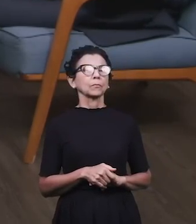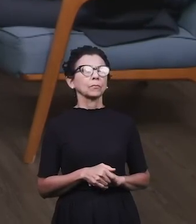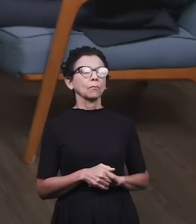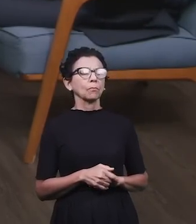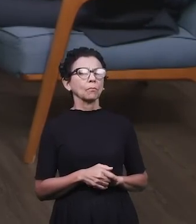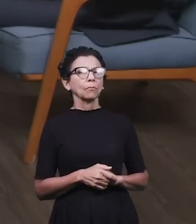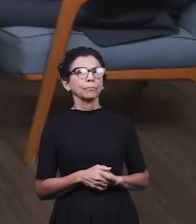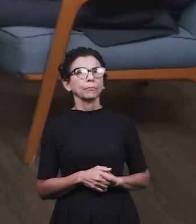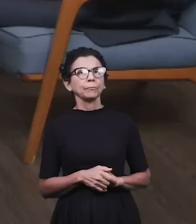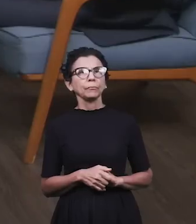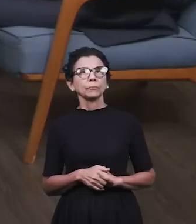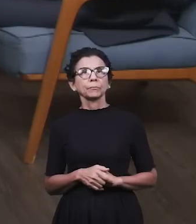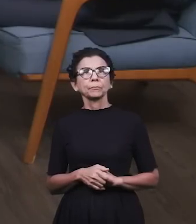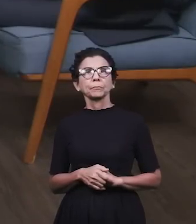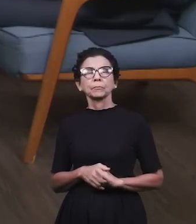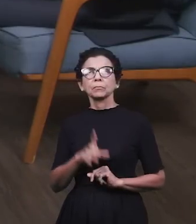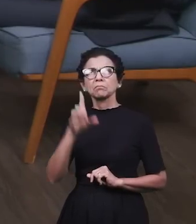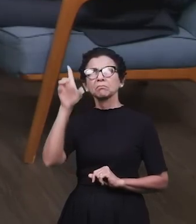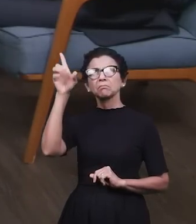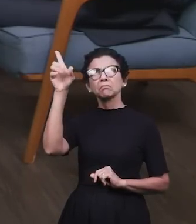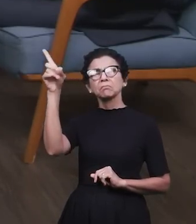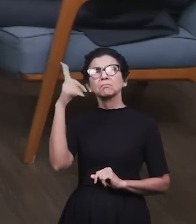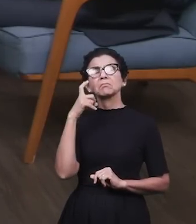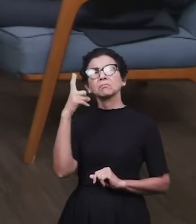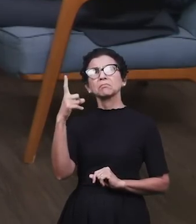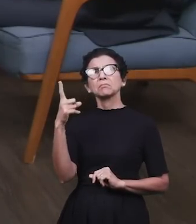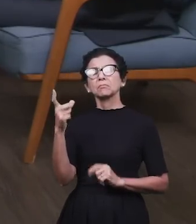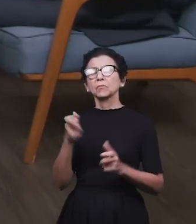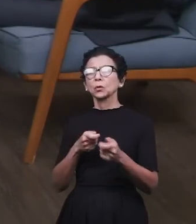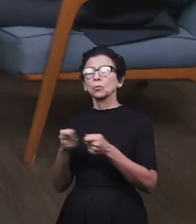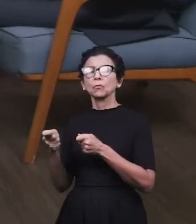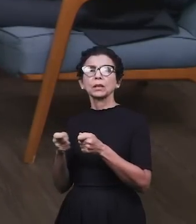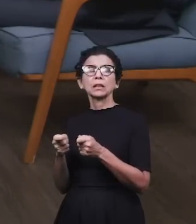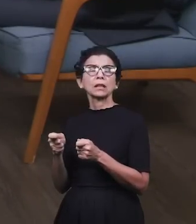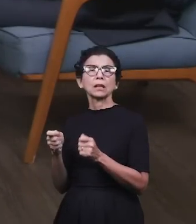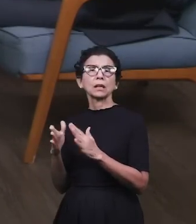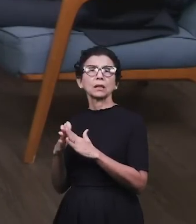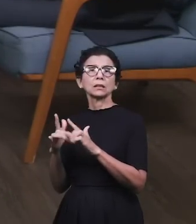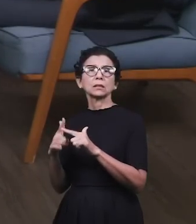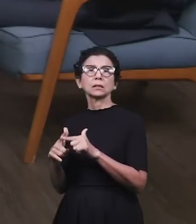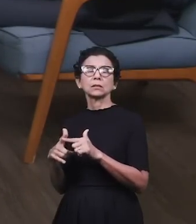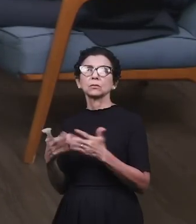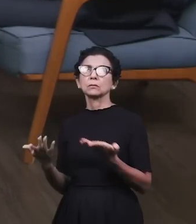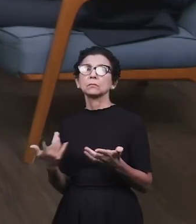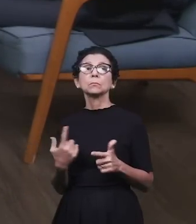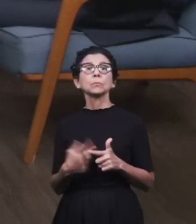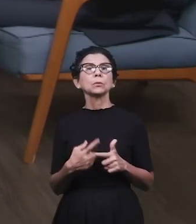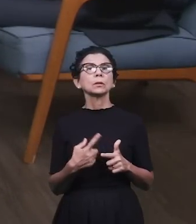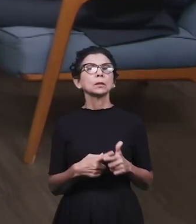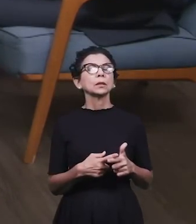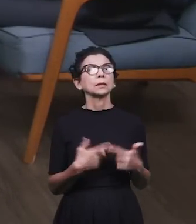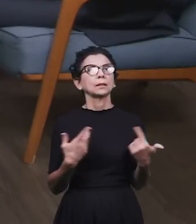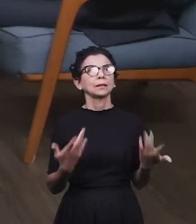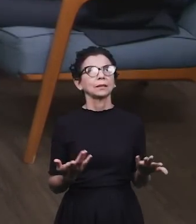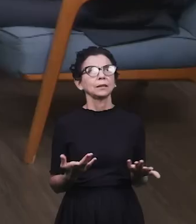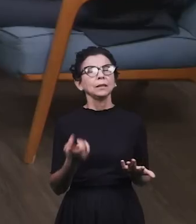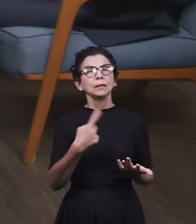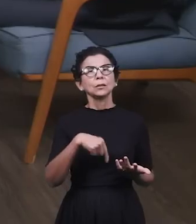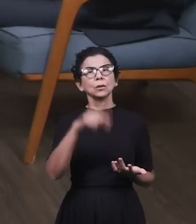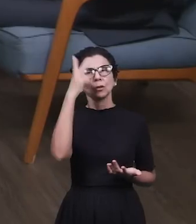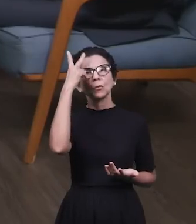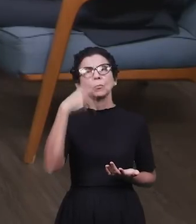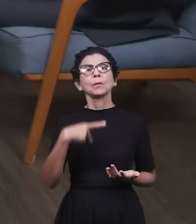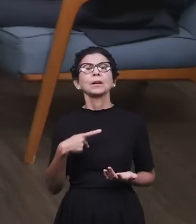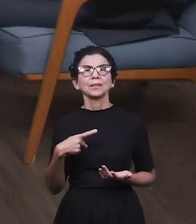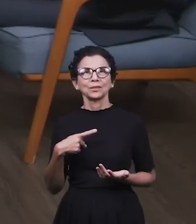nos governar? E uma coisa que nós podemos refletir é qual o interesse do homem em ser governado por